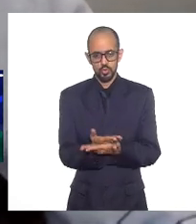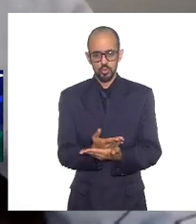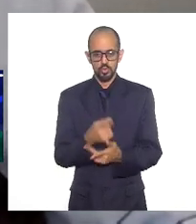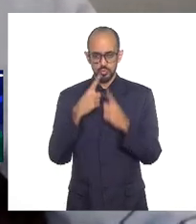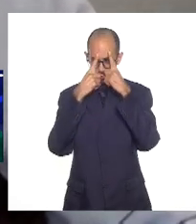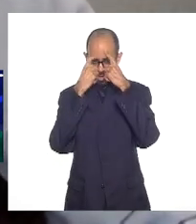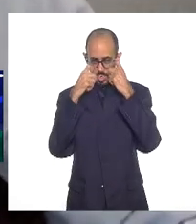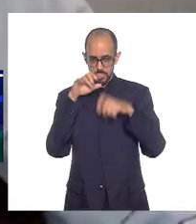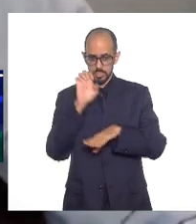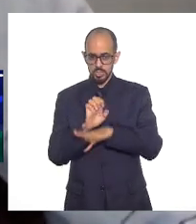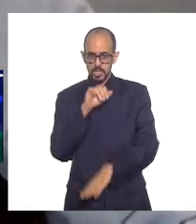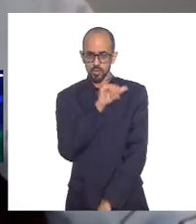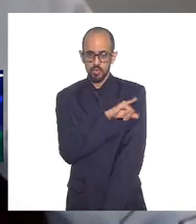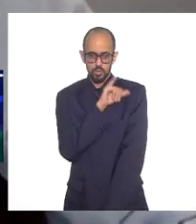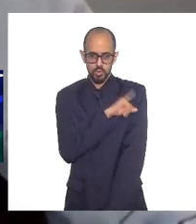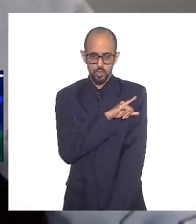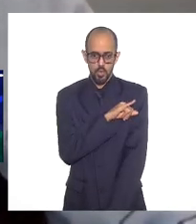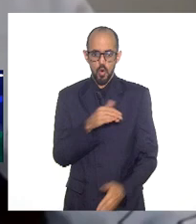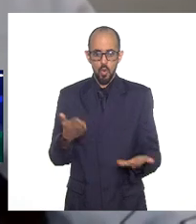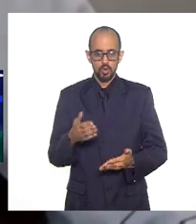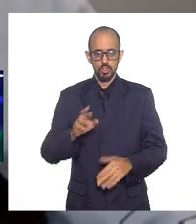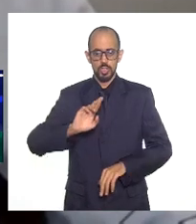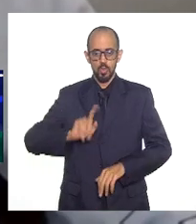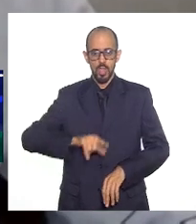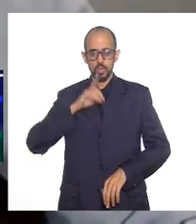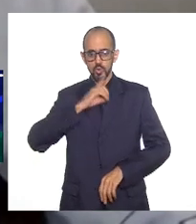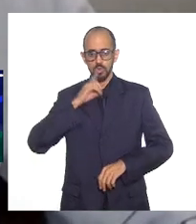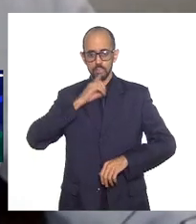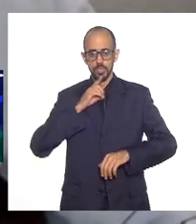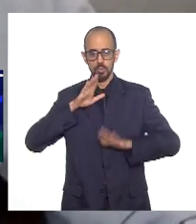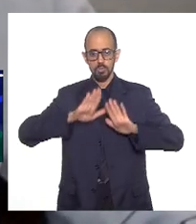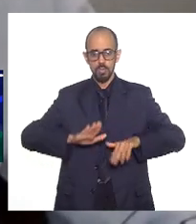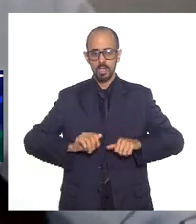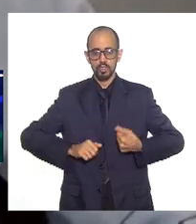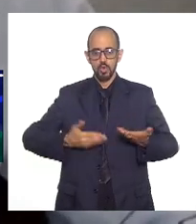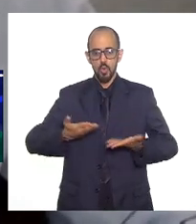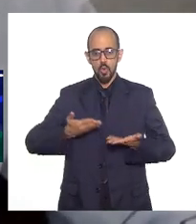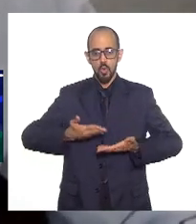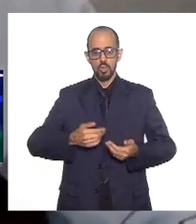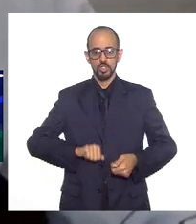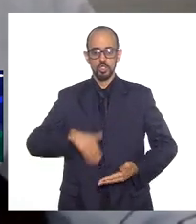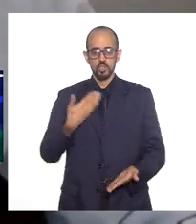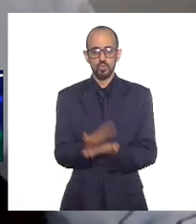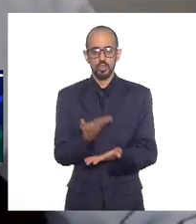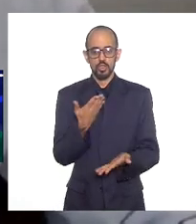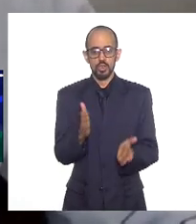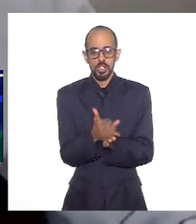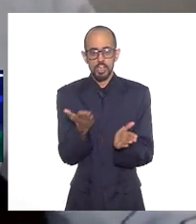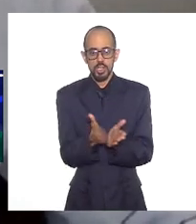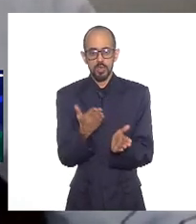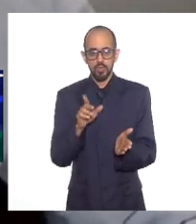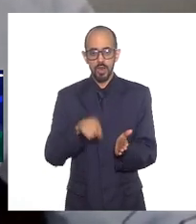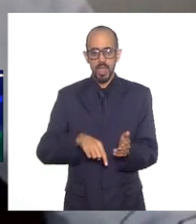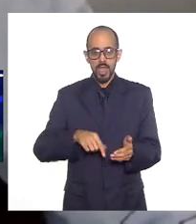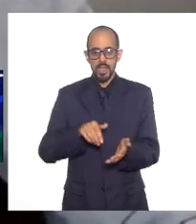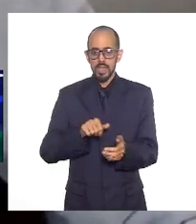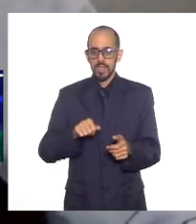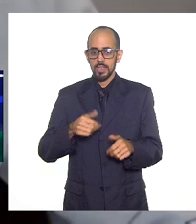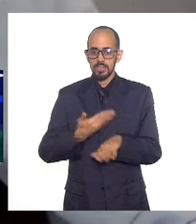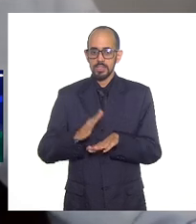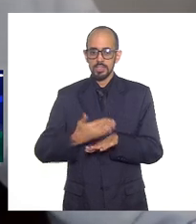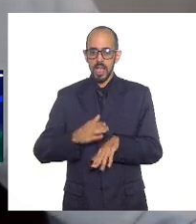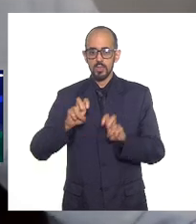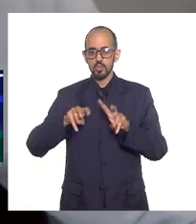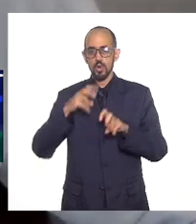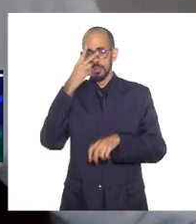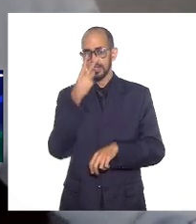André, embora hoje não seja domingo, o livro hoje é Ensaio sobre a Cegueira, de José Saramago. E o voto é sim, cumprimentando a